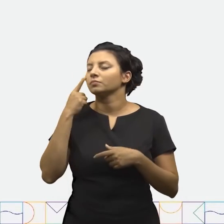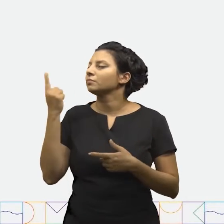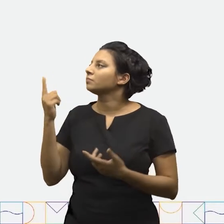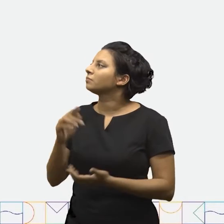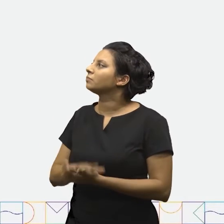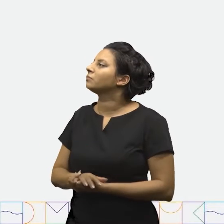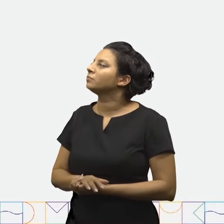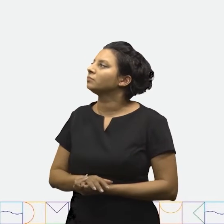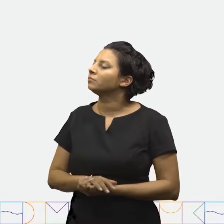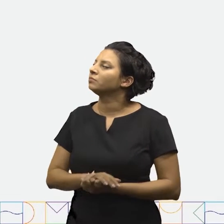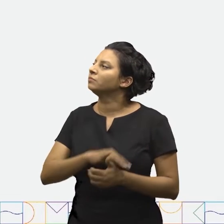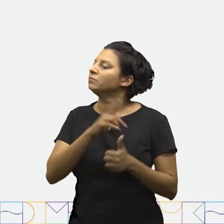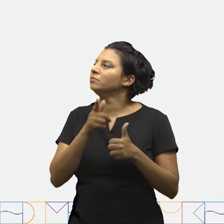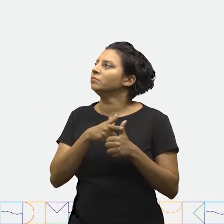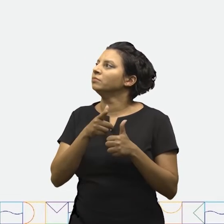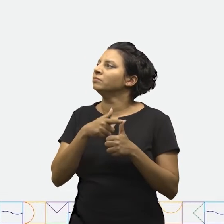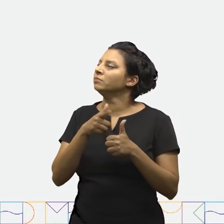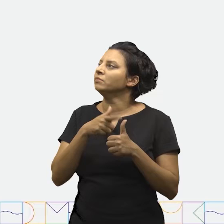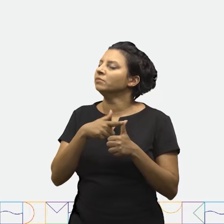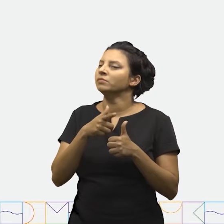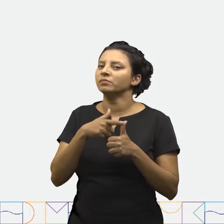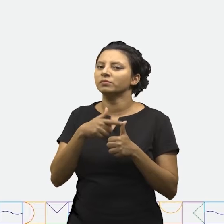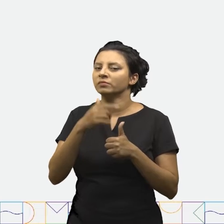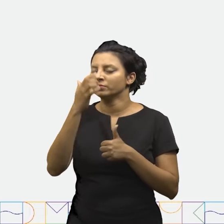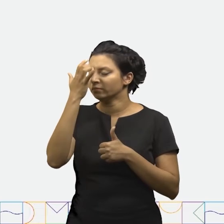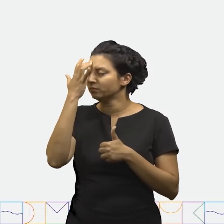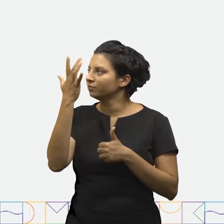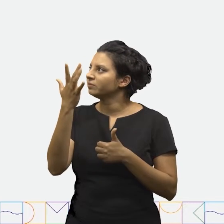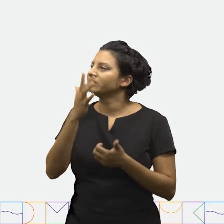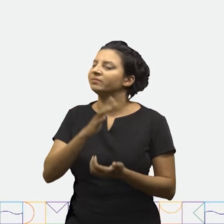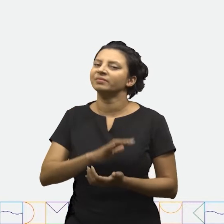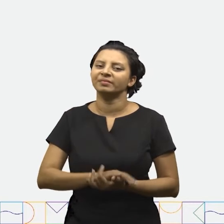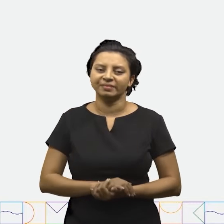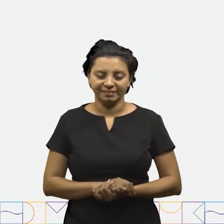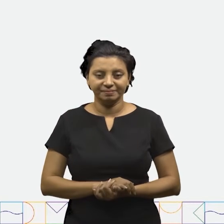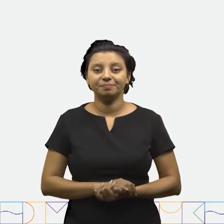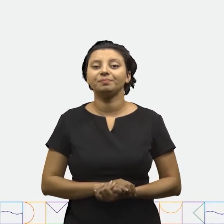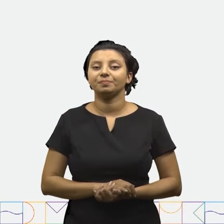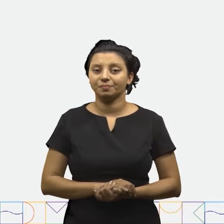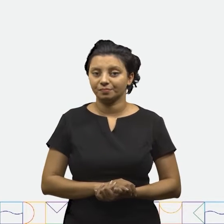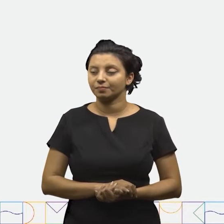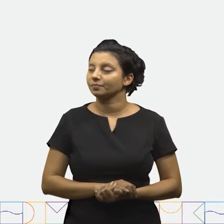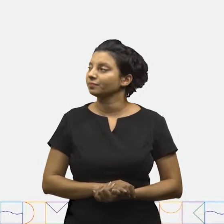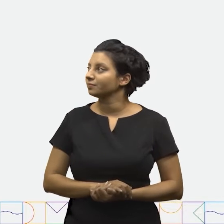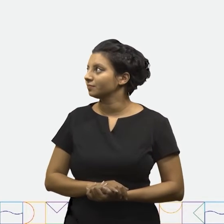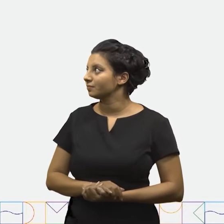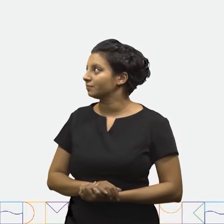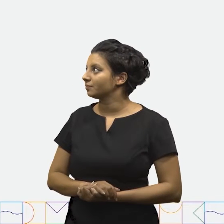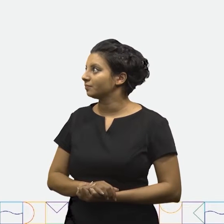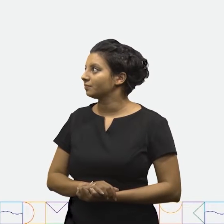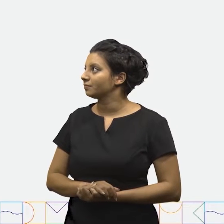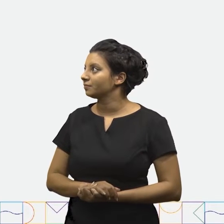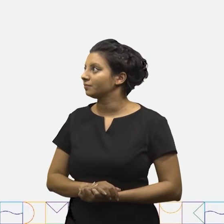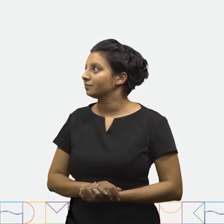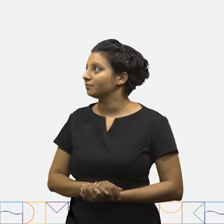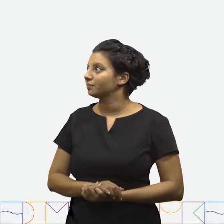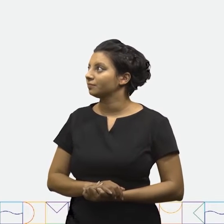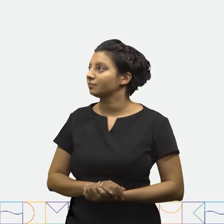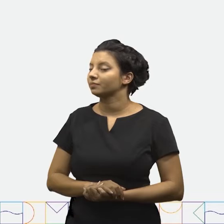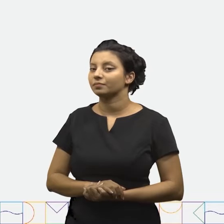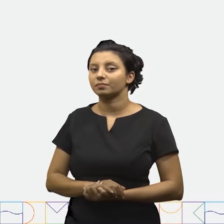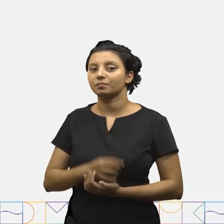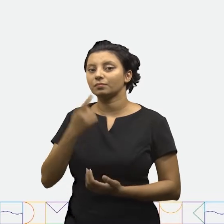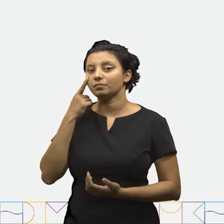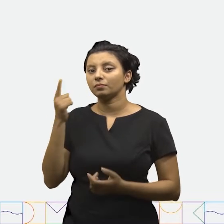Olha só, vamos lá começar montando o nosso primeiro quebra-cabeça, que é o de nível fácil. Vamos lá,